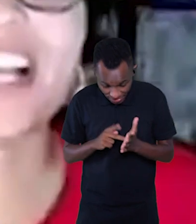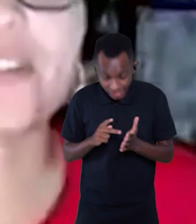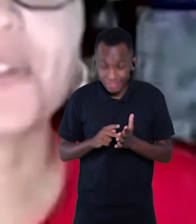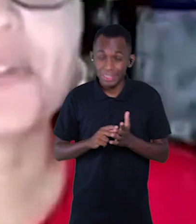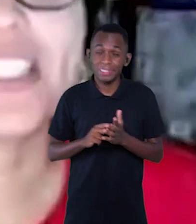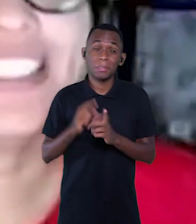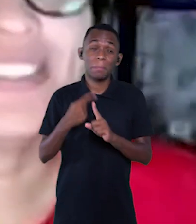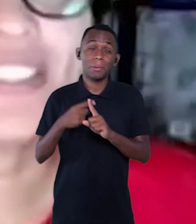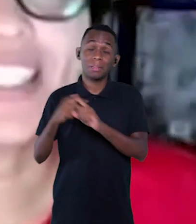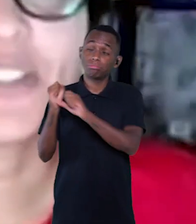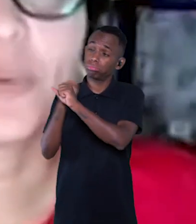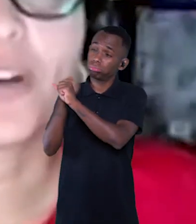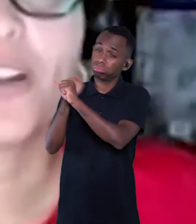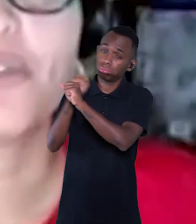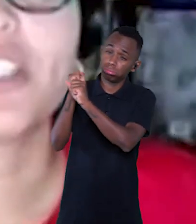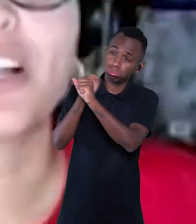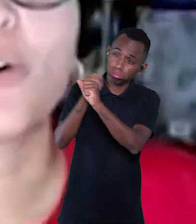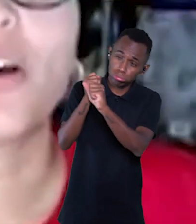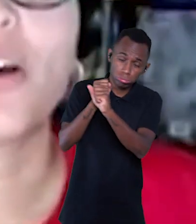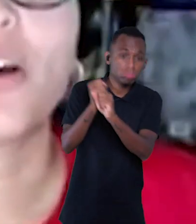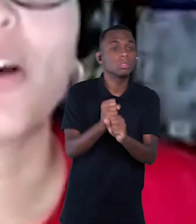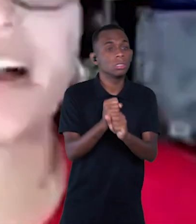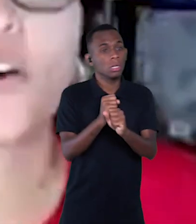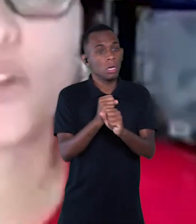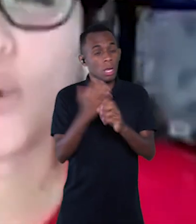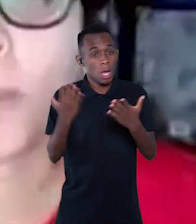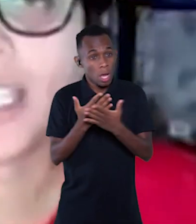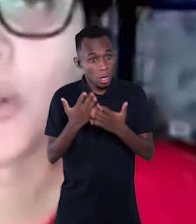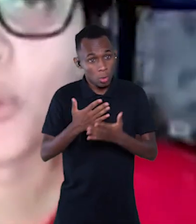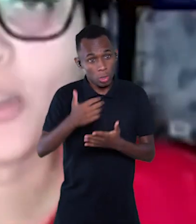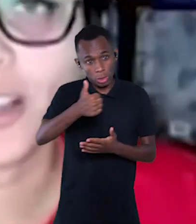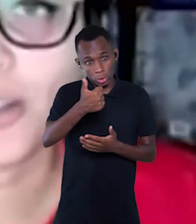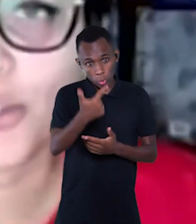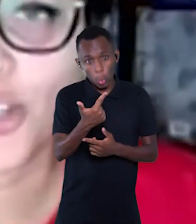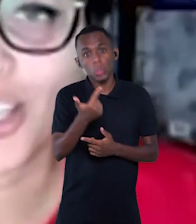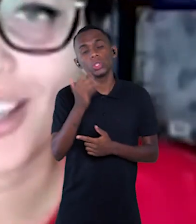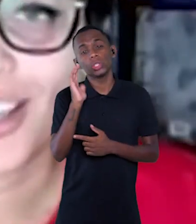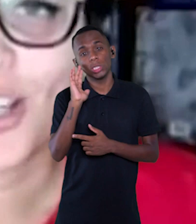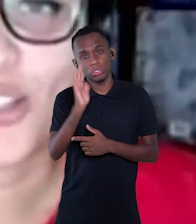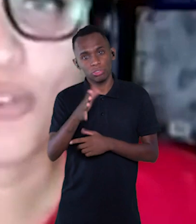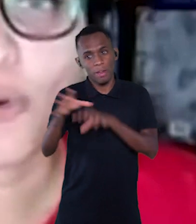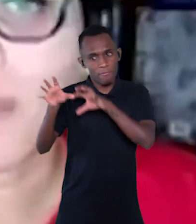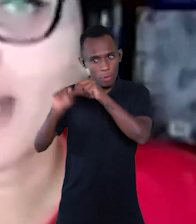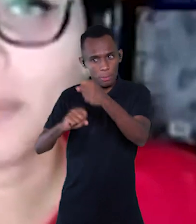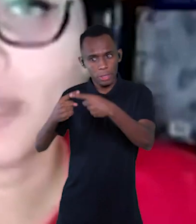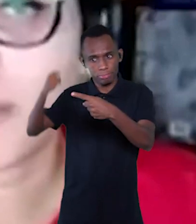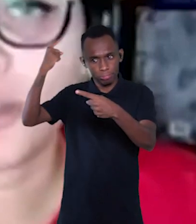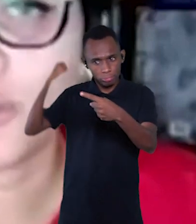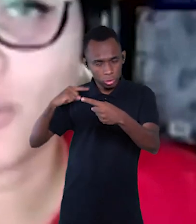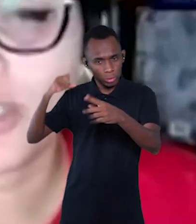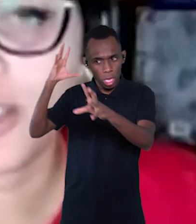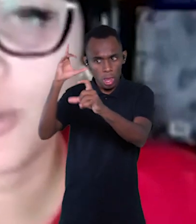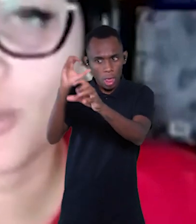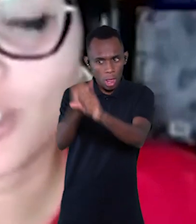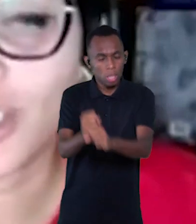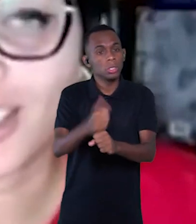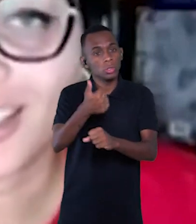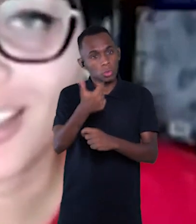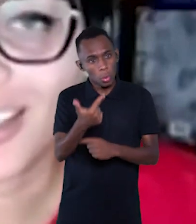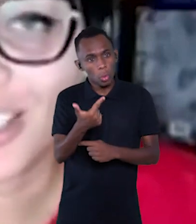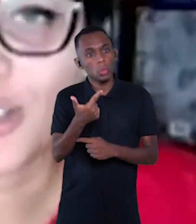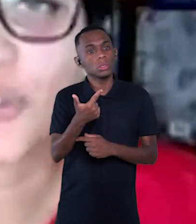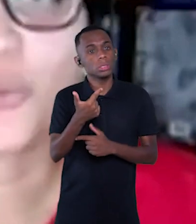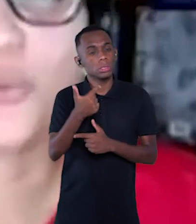Verdade. Ai, são muitos anos, né? Eu fiz agora eu estou completando 12 anos de formada, praticamente 12 anos